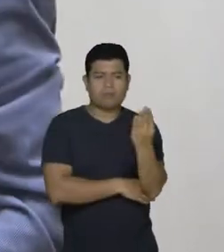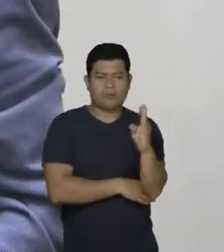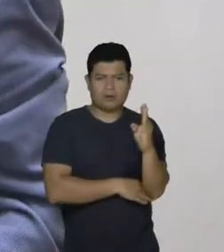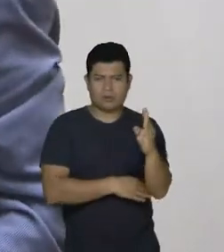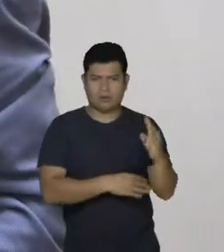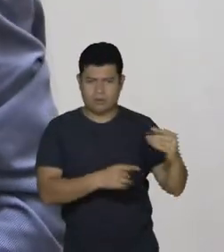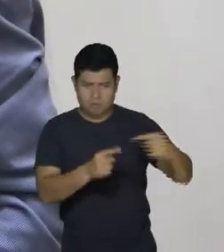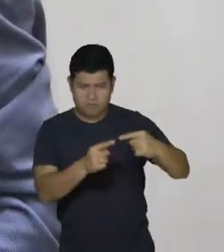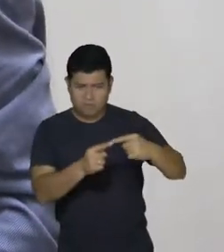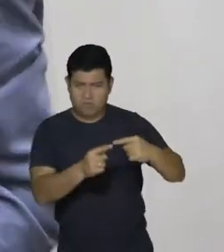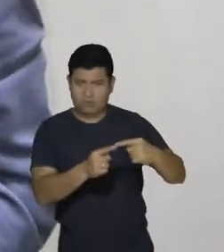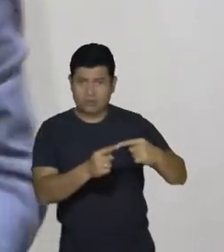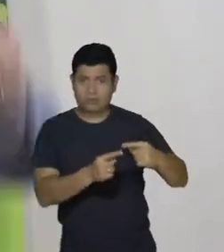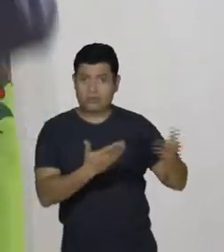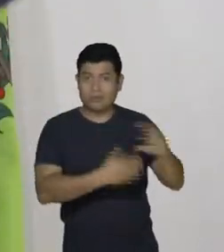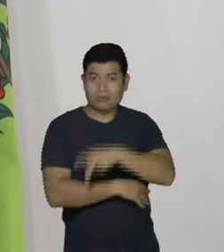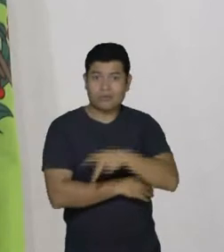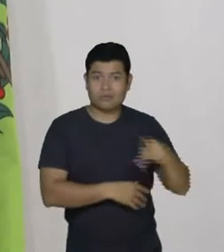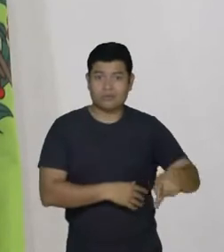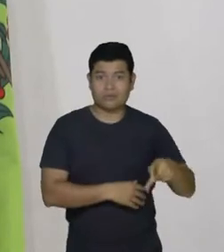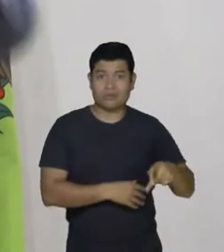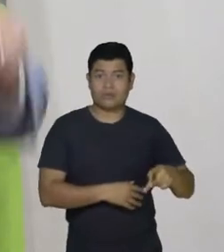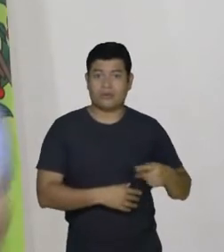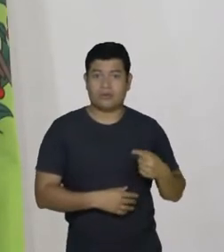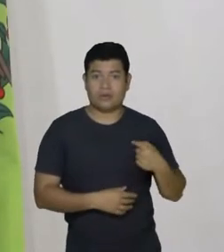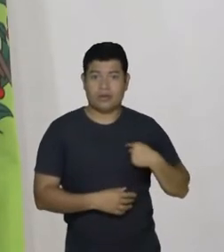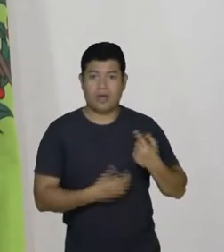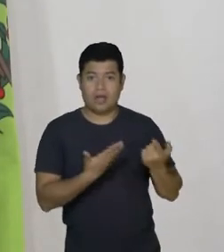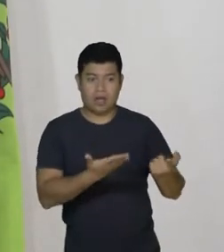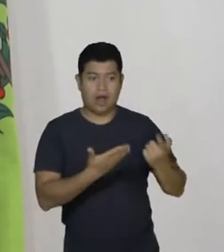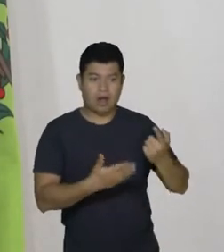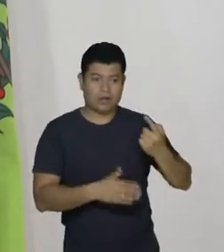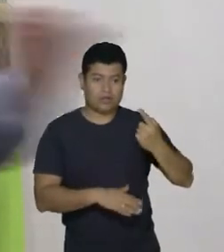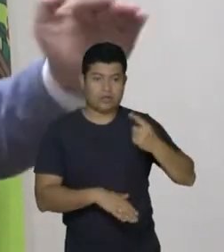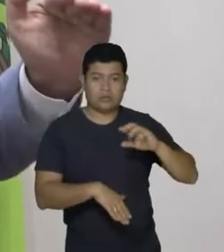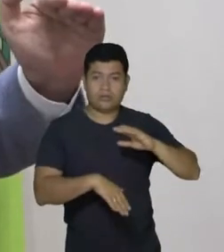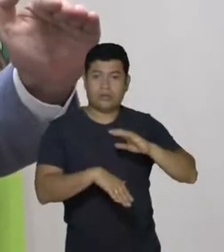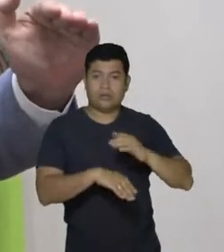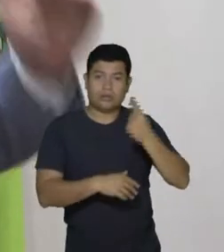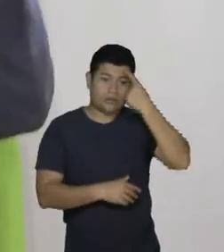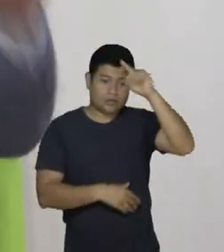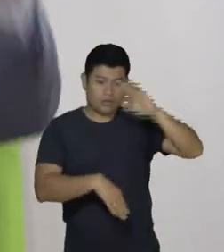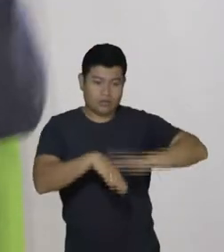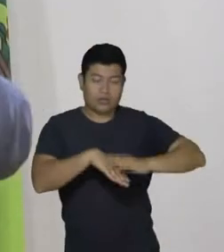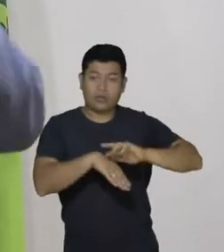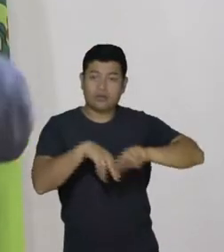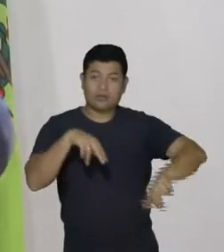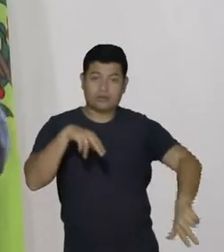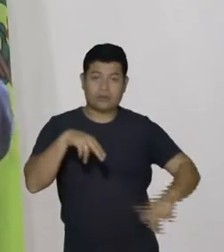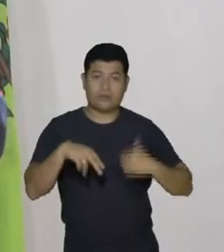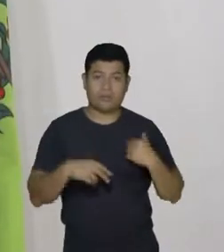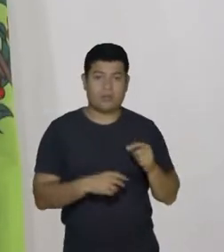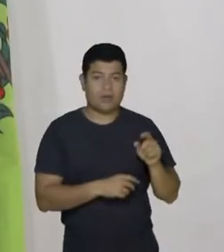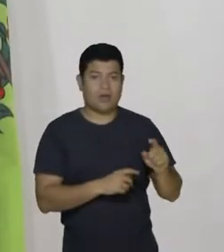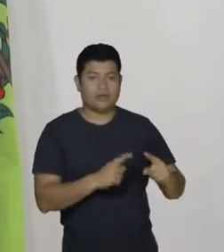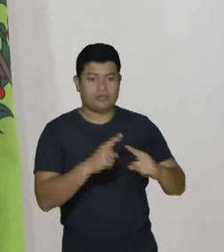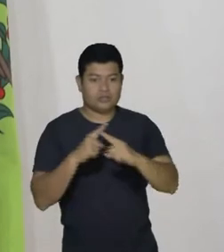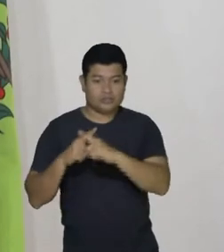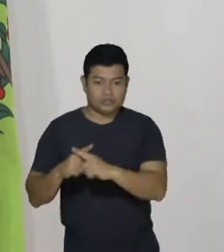que o professor de biologia não contesta a ideologia de gênero que mata a biologia do XX e